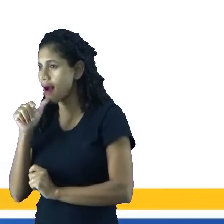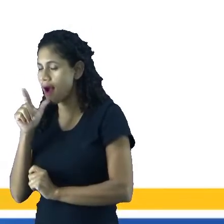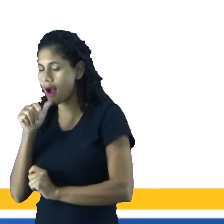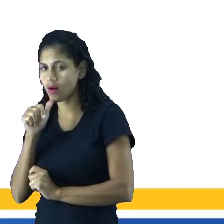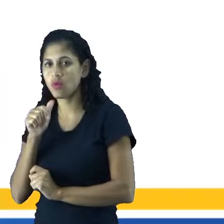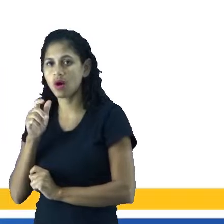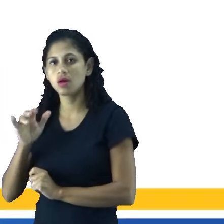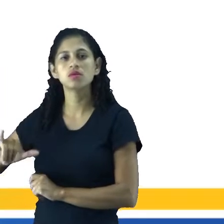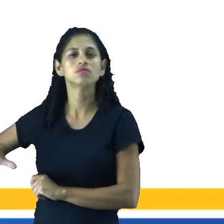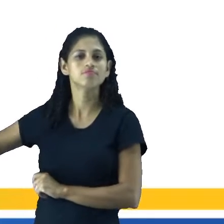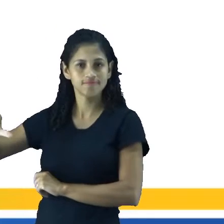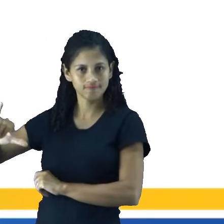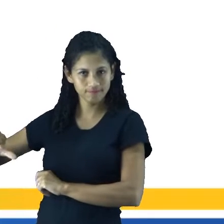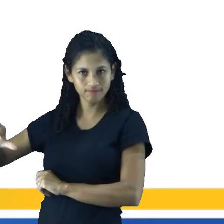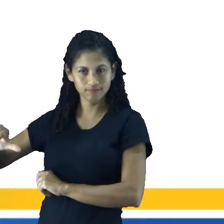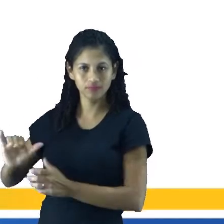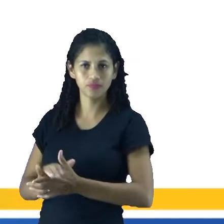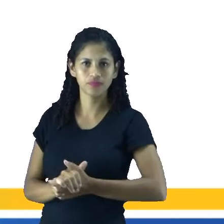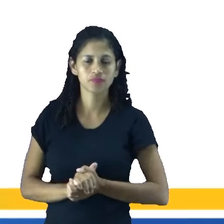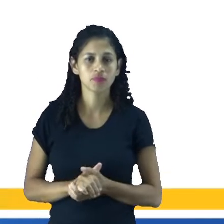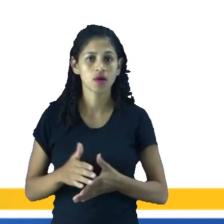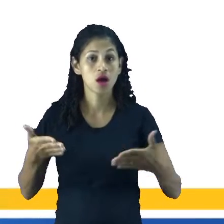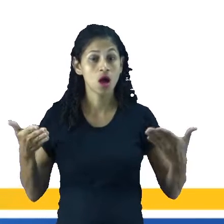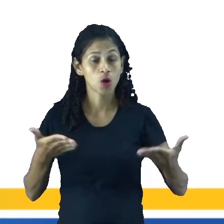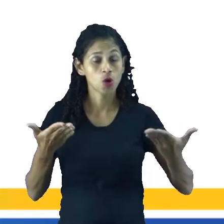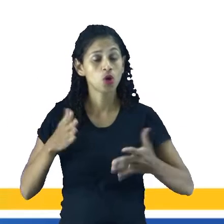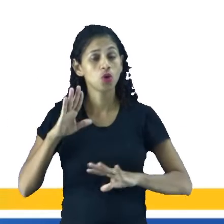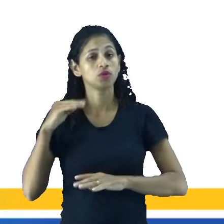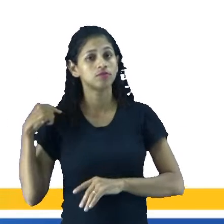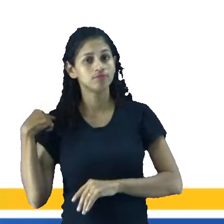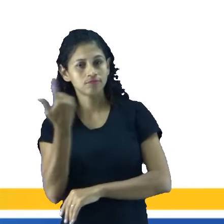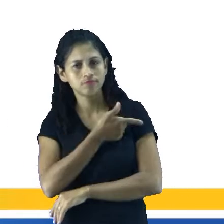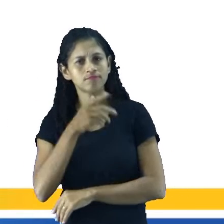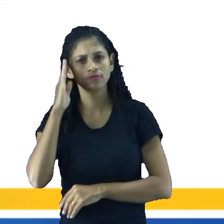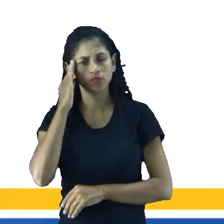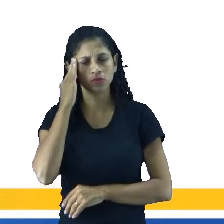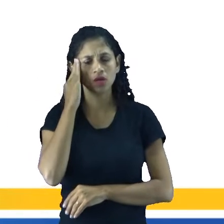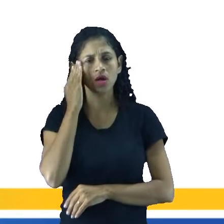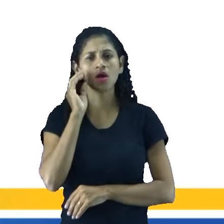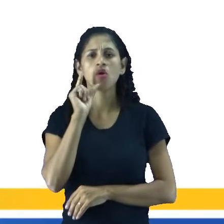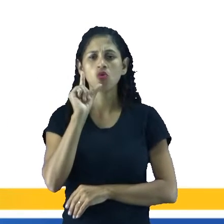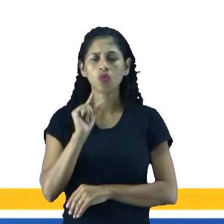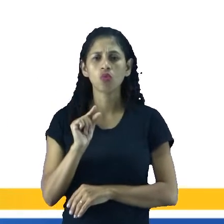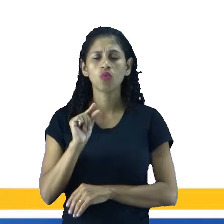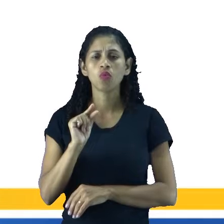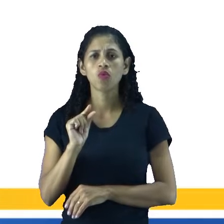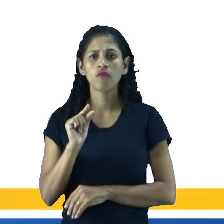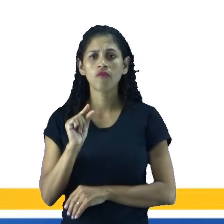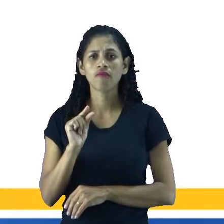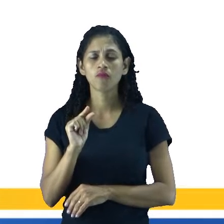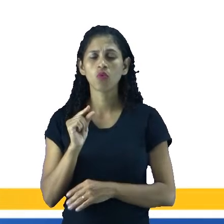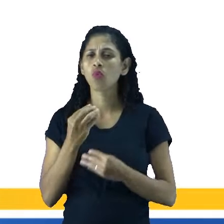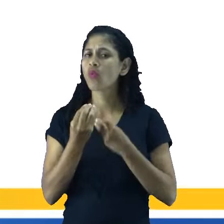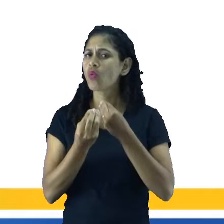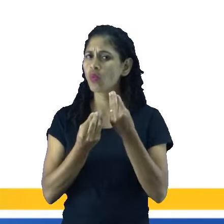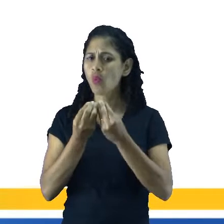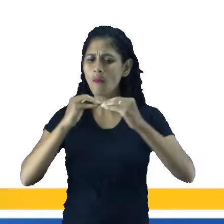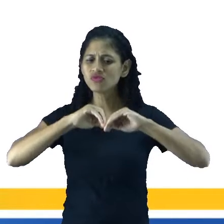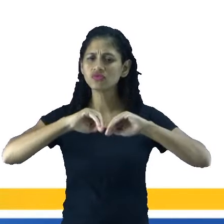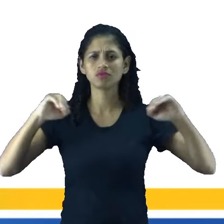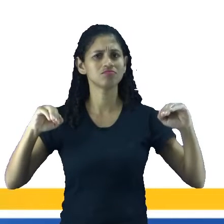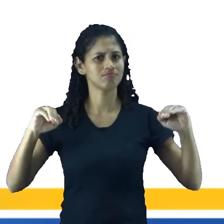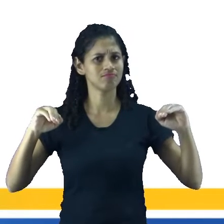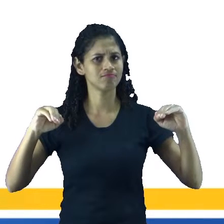óleo. E aí, agora que a gente entendeu um pouco sobre isso, vamos entender como é que a gente pode separar essas